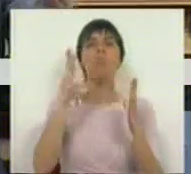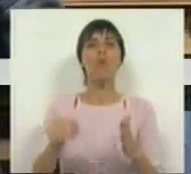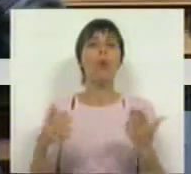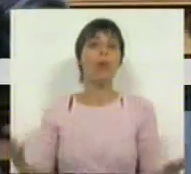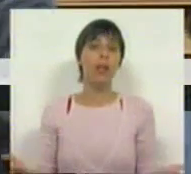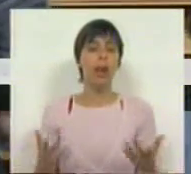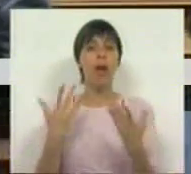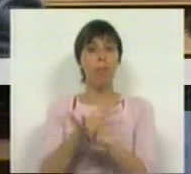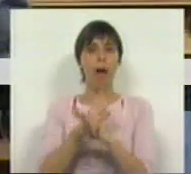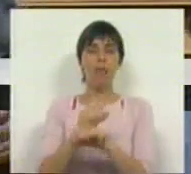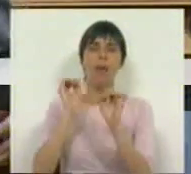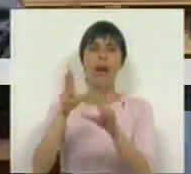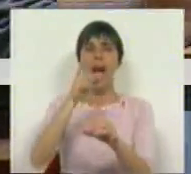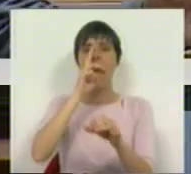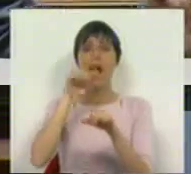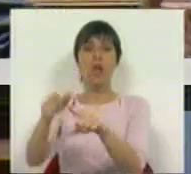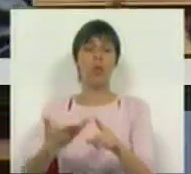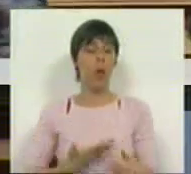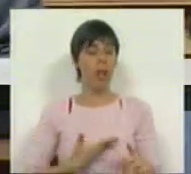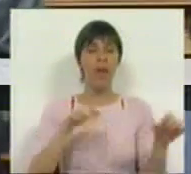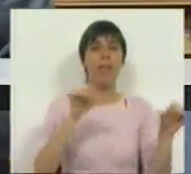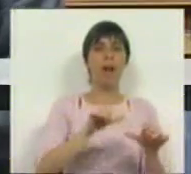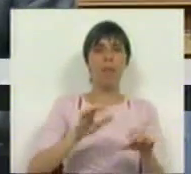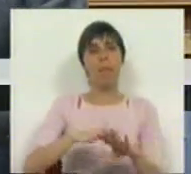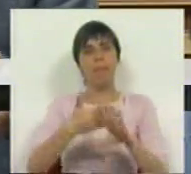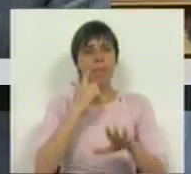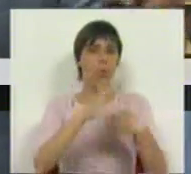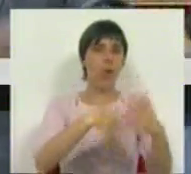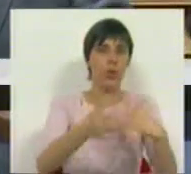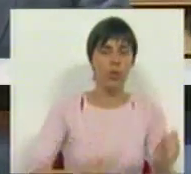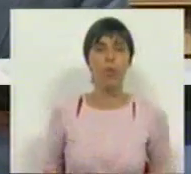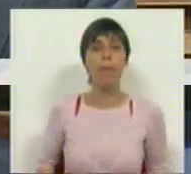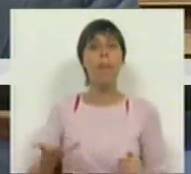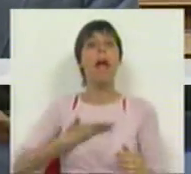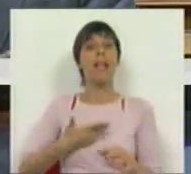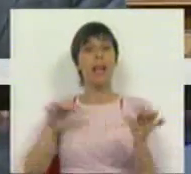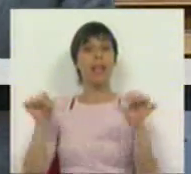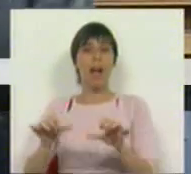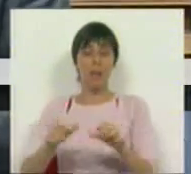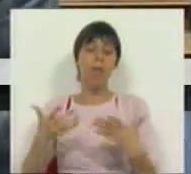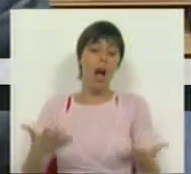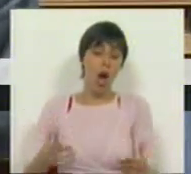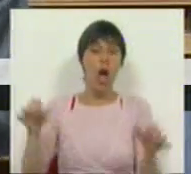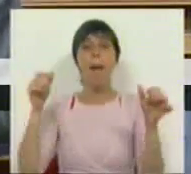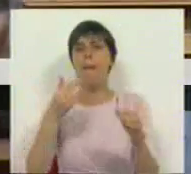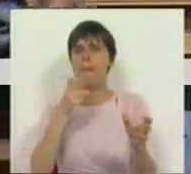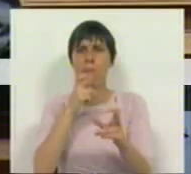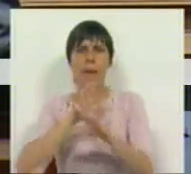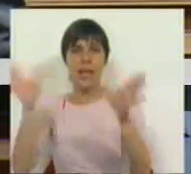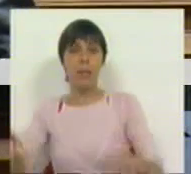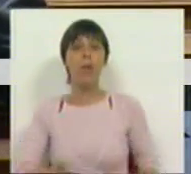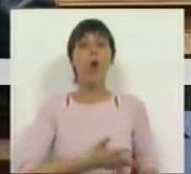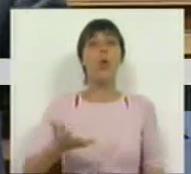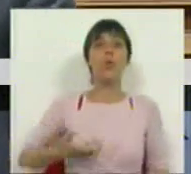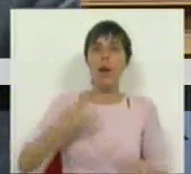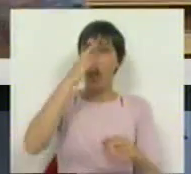que para a fogueira tiram gasolina. O déficit estava mau, mal continua. A dívida estava má, agora está péssima. O desemprego